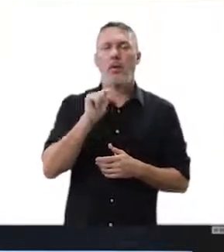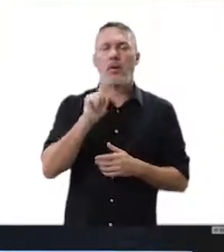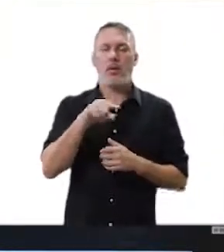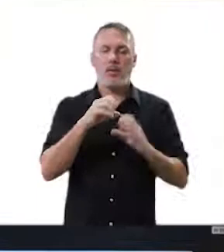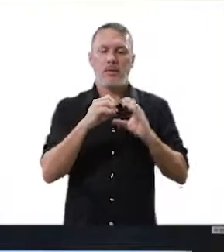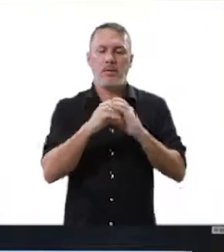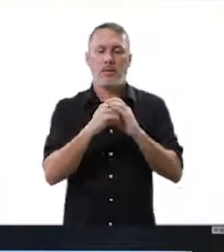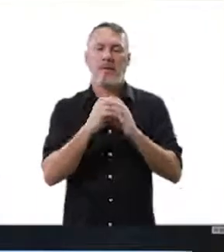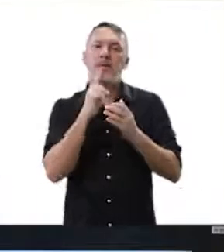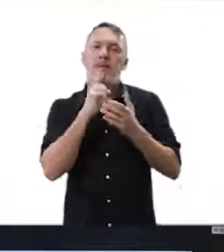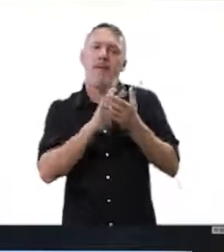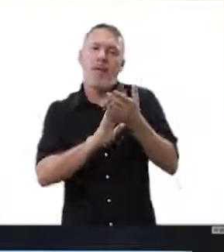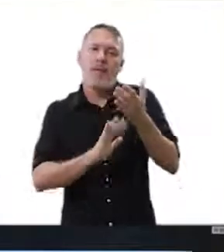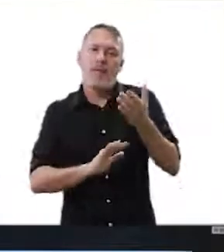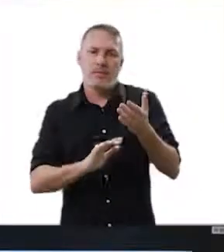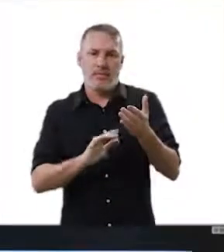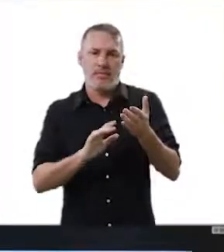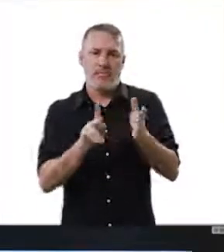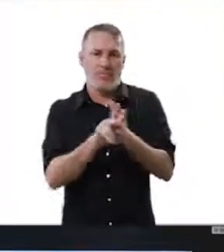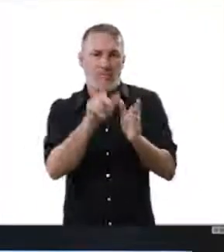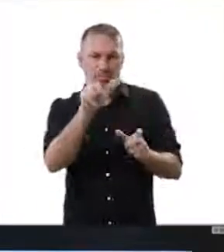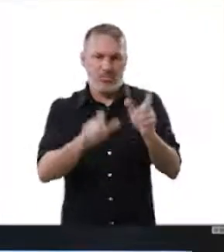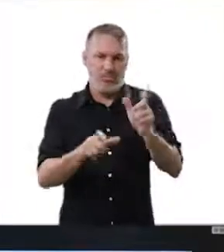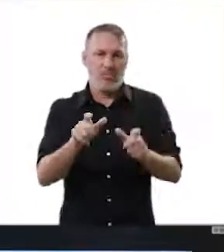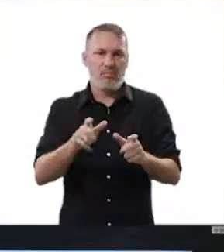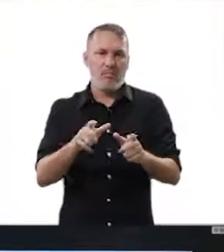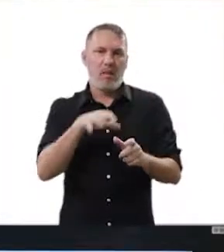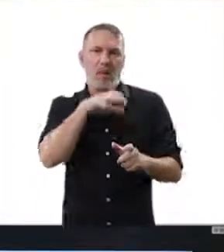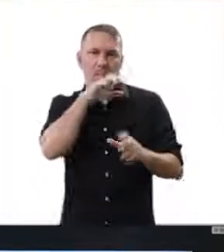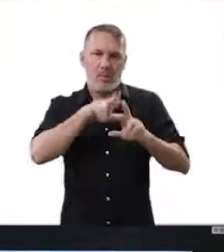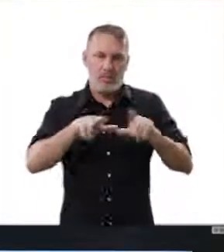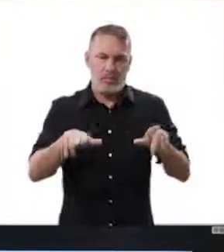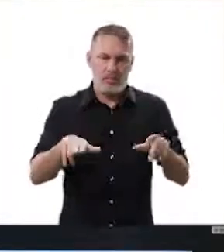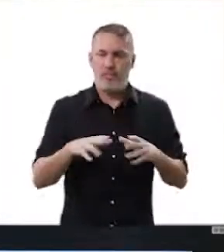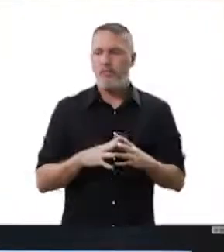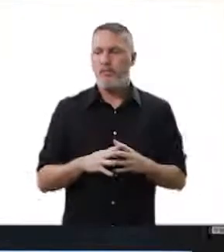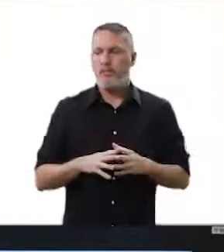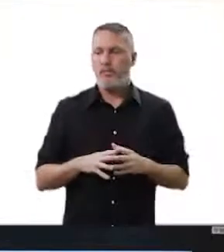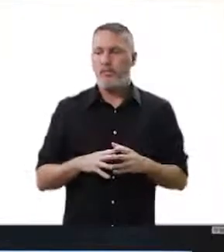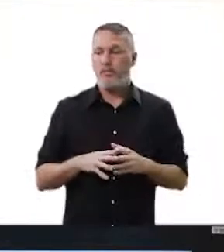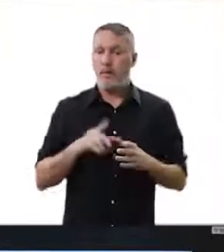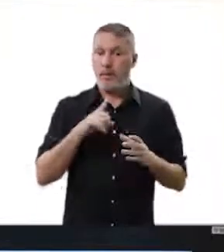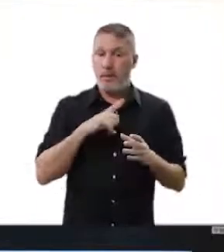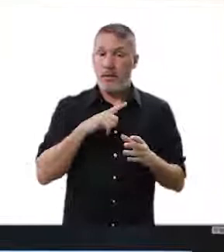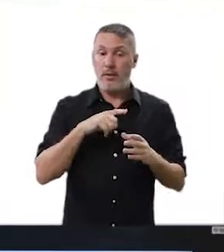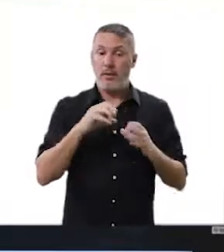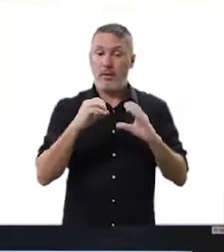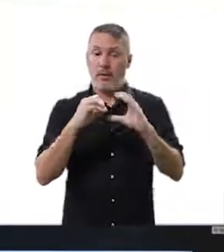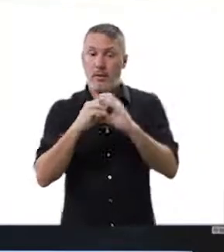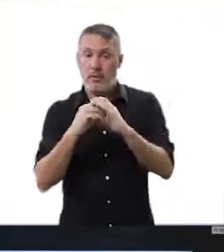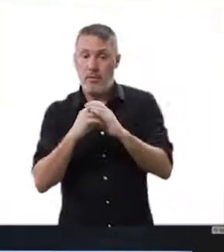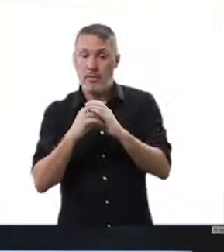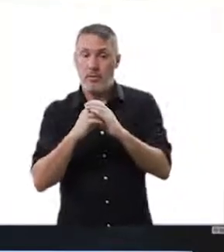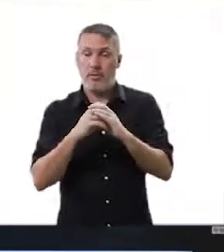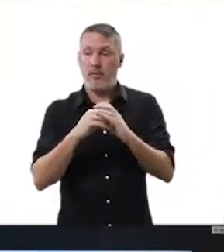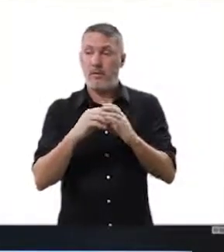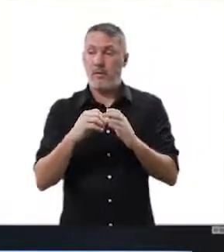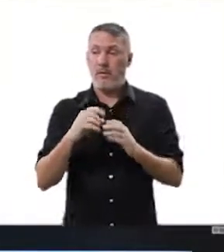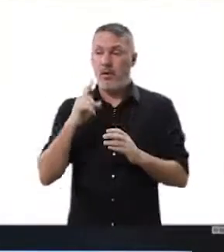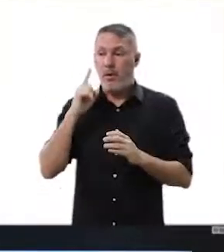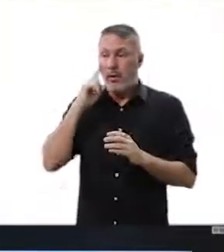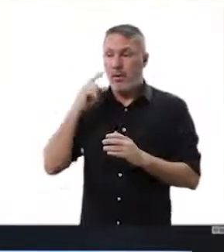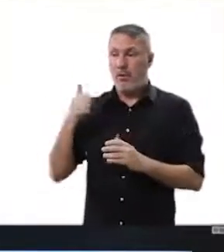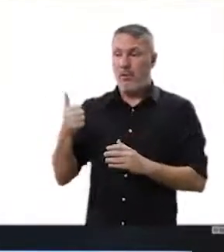primeiro becker, o que vai acontecer com essa hemácia? Se o meio está hipertônico, a tendência